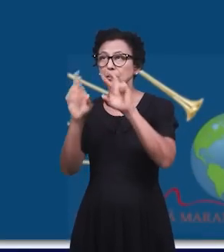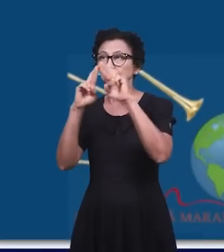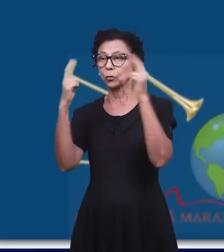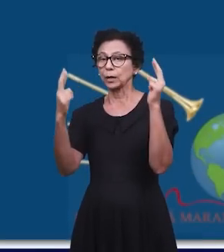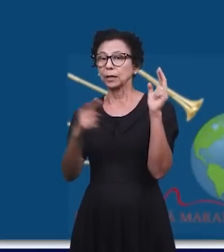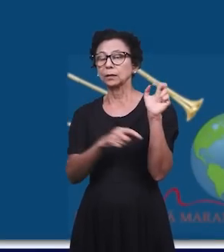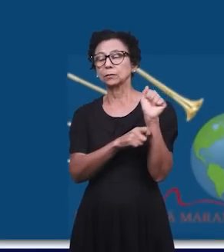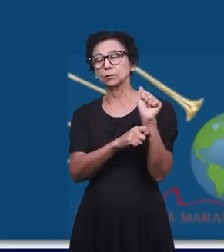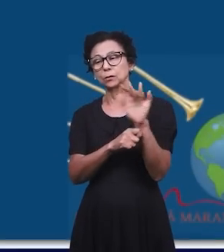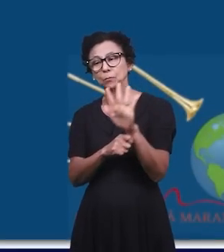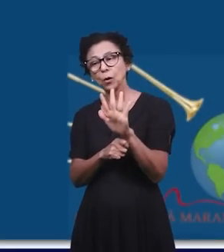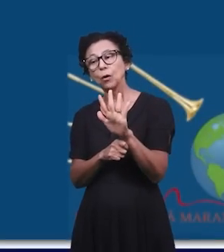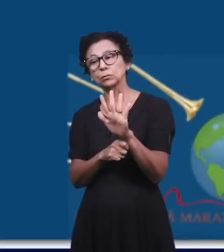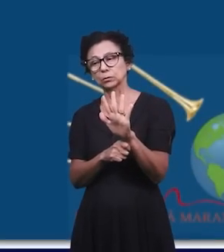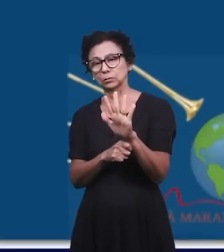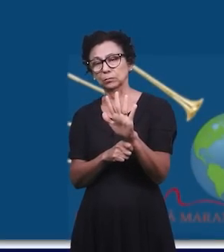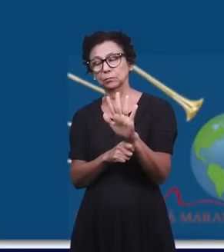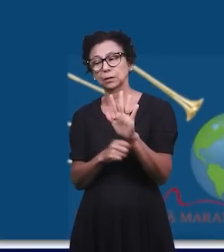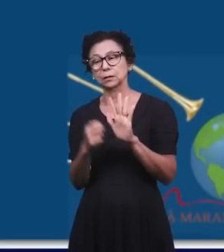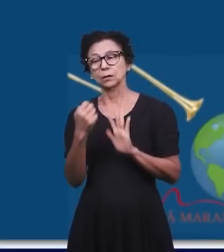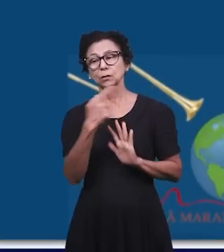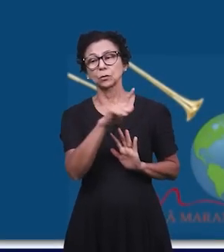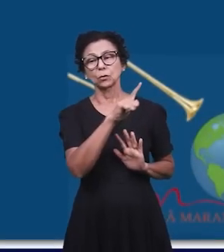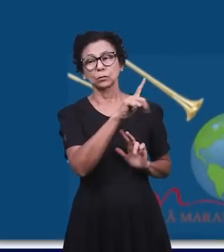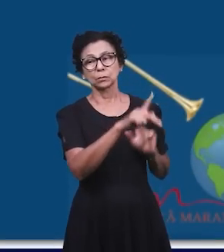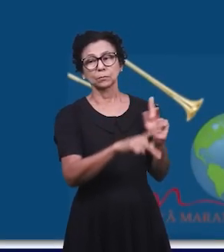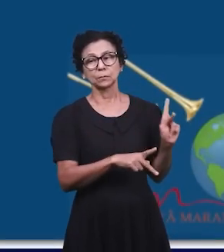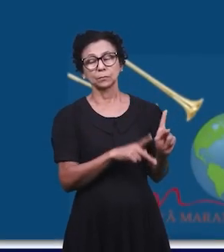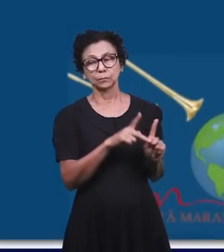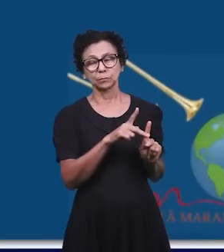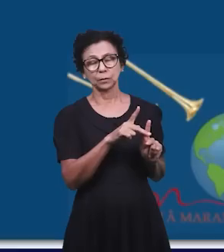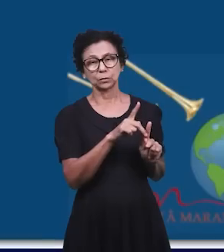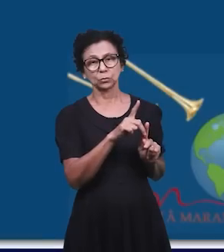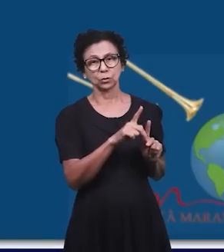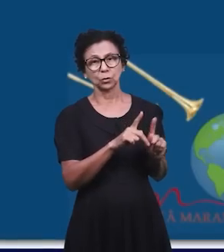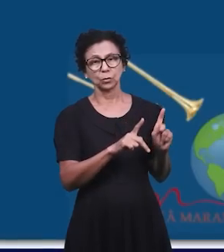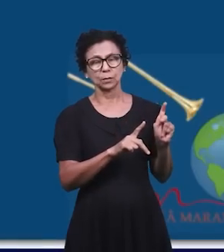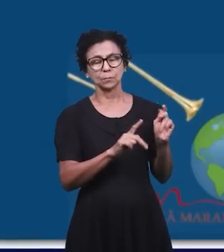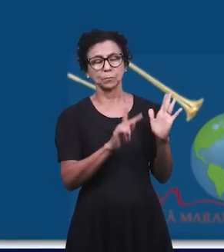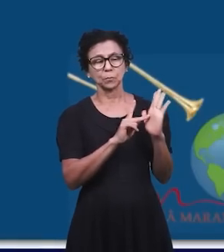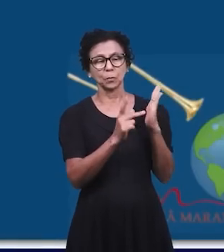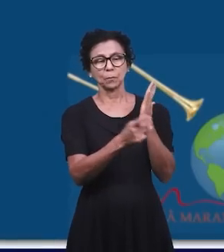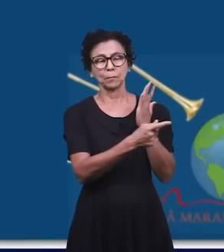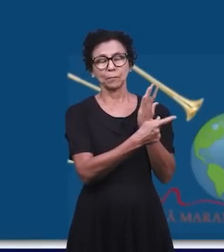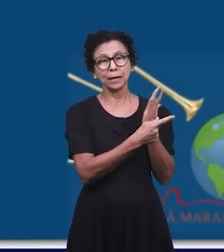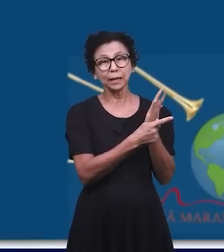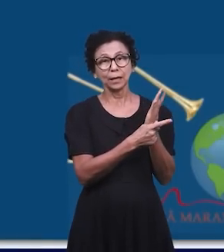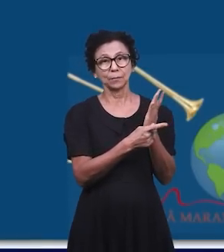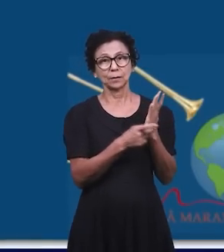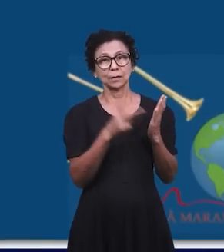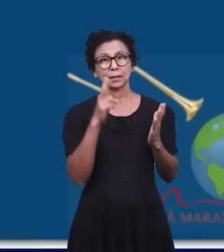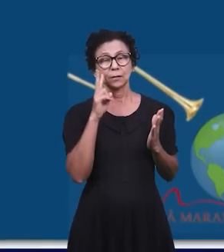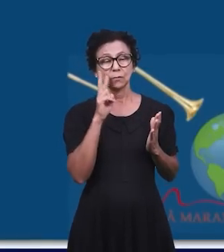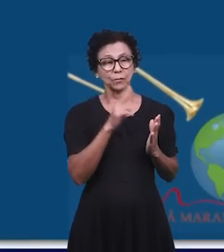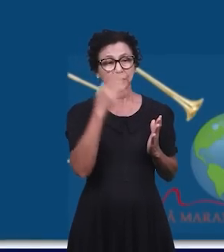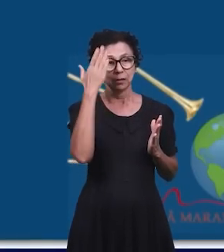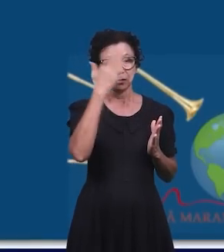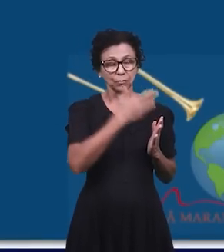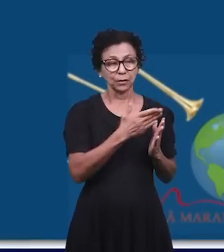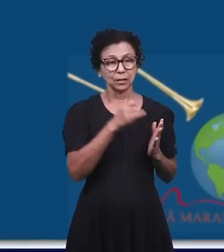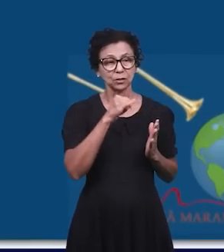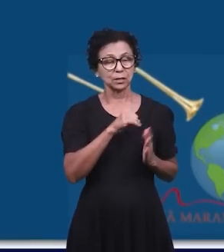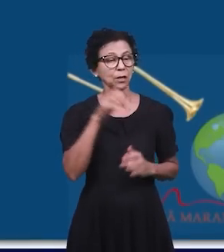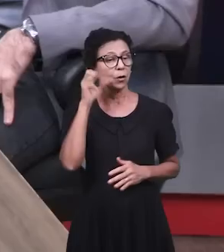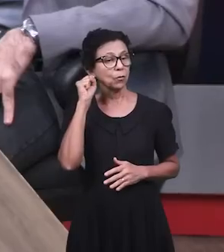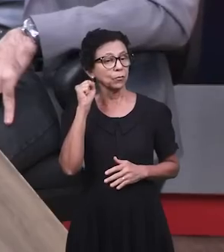Deus, mas aos outros por parábolas, para que vendo não vejam e ouvindo não entendam. Então